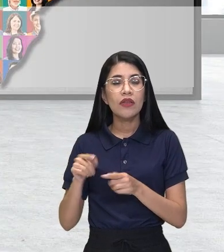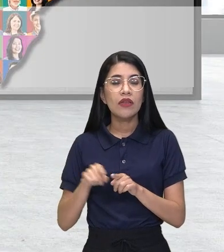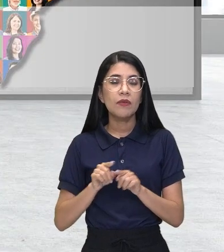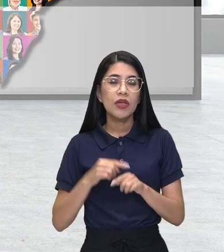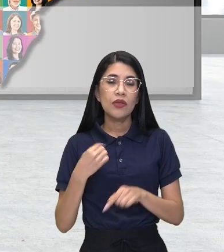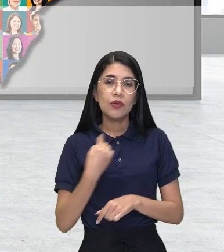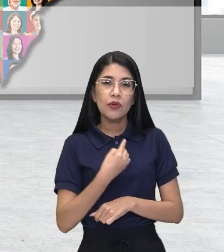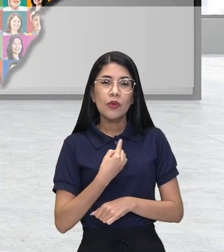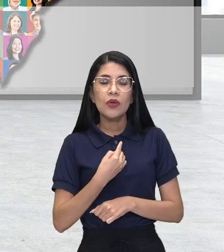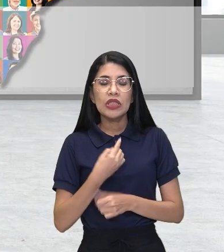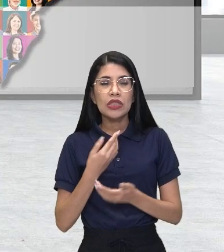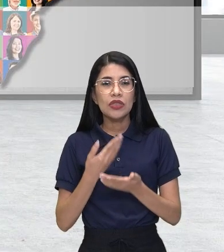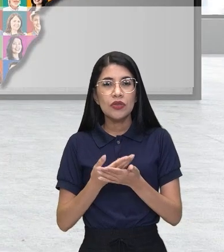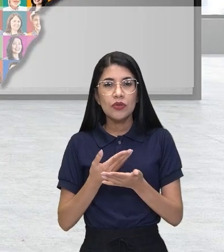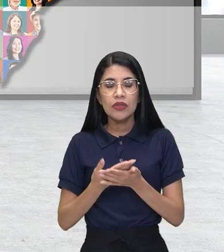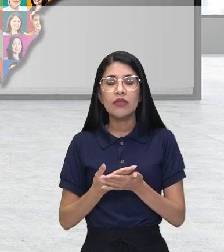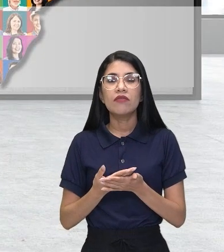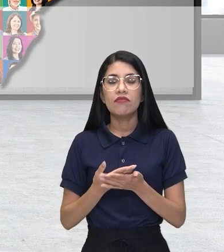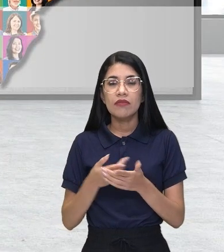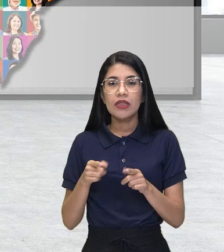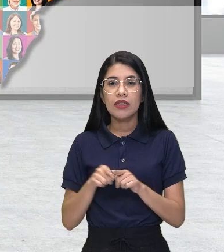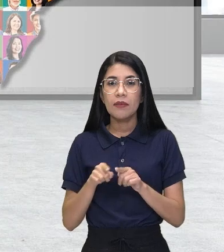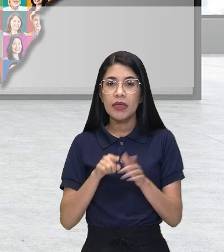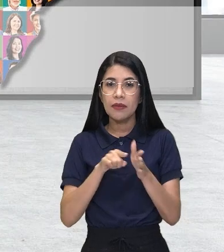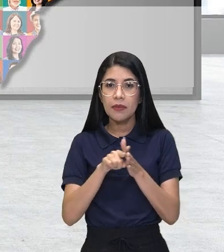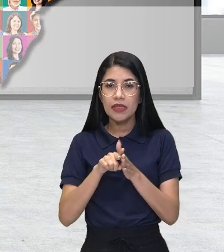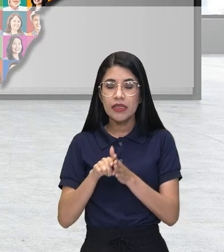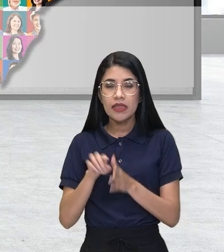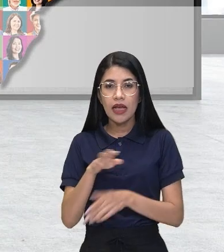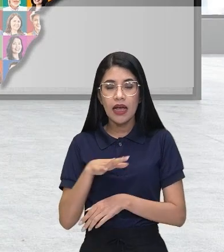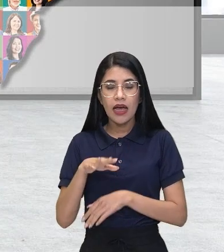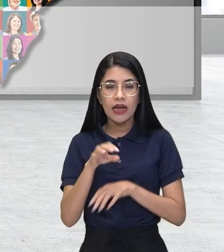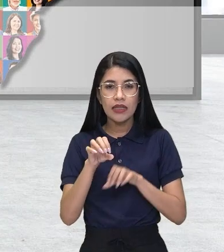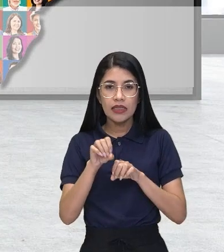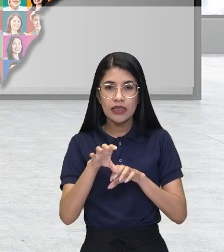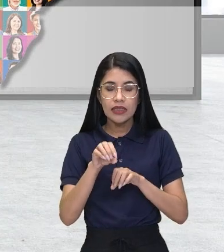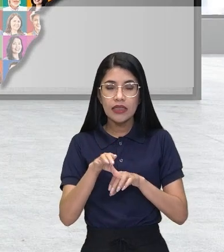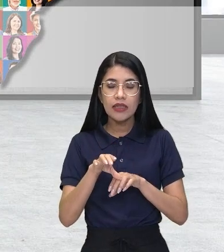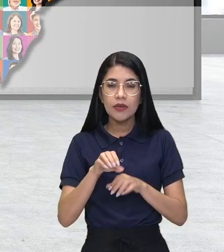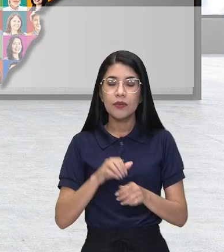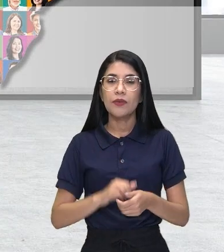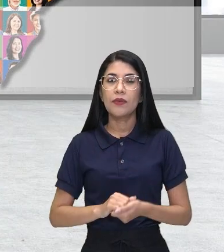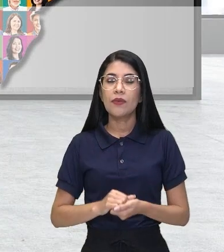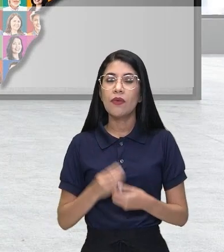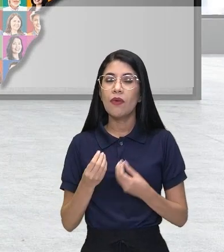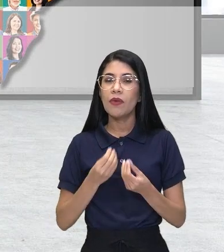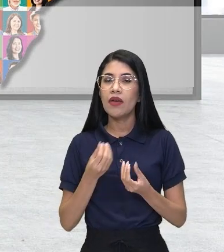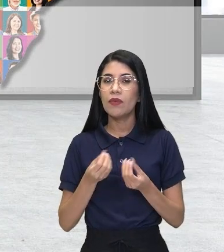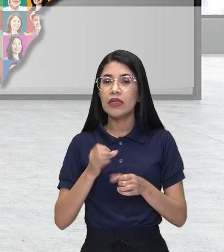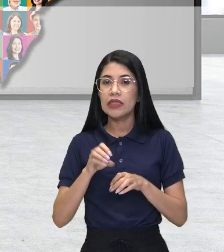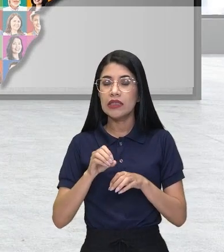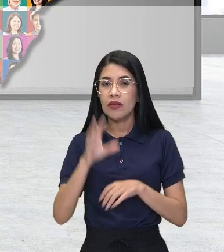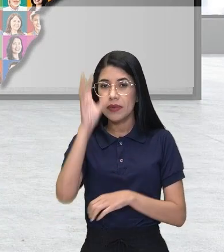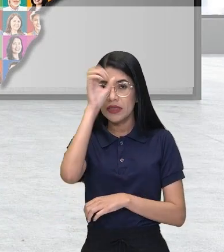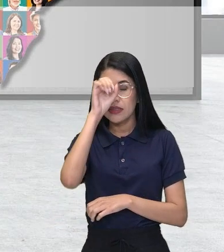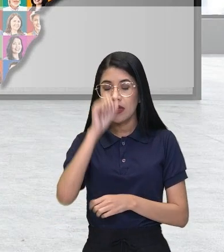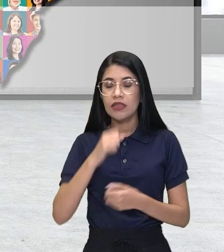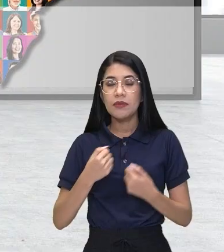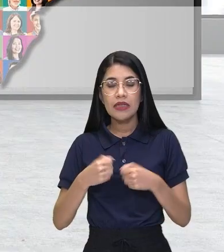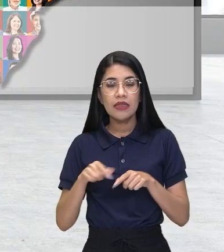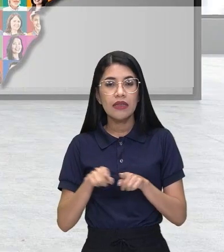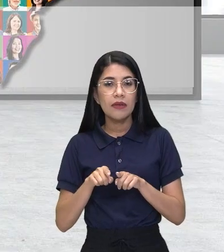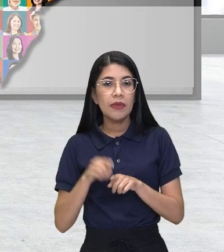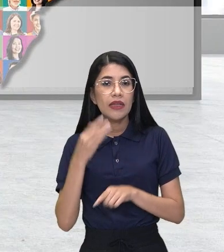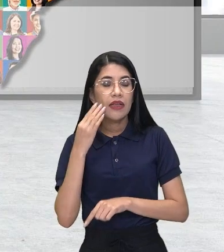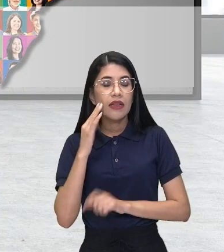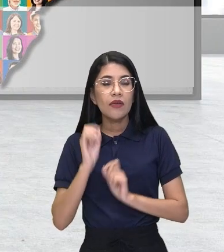nos estudos aqui do ensino, do ensino, né, da educação, no processo educativo, a gente também tem que entender que a gente também